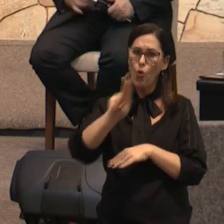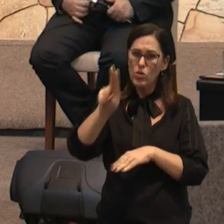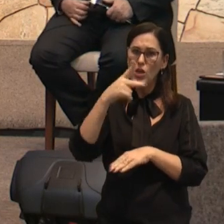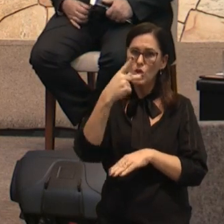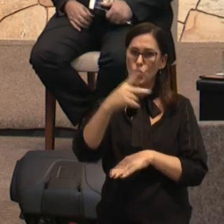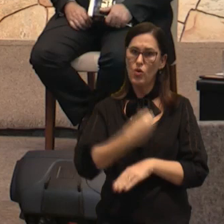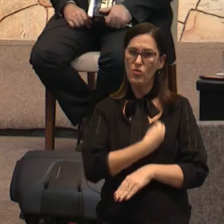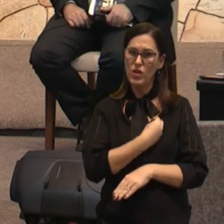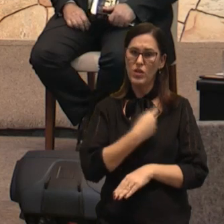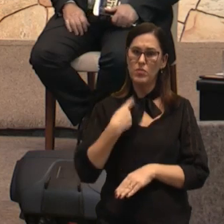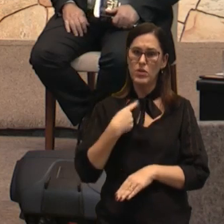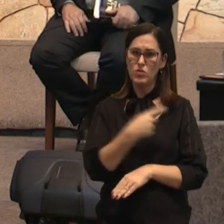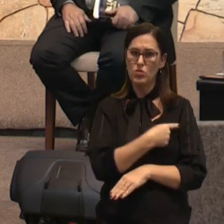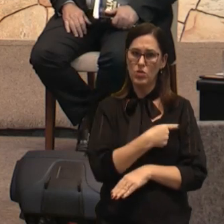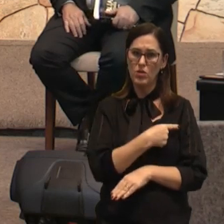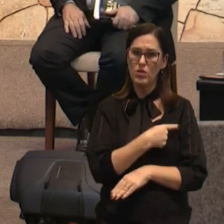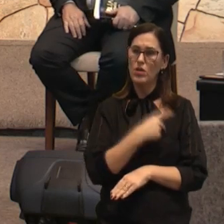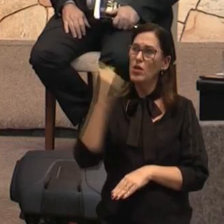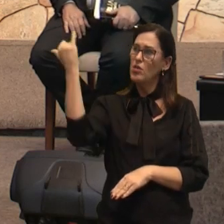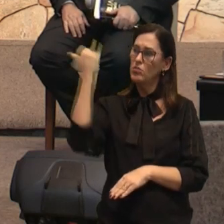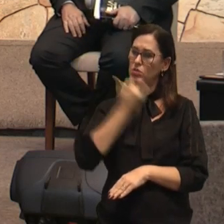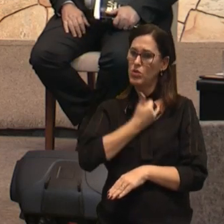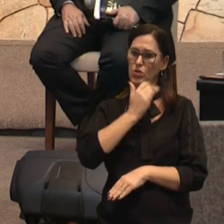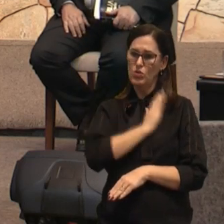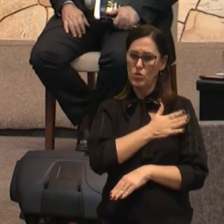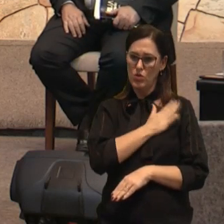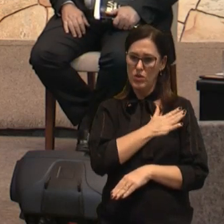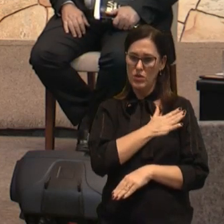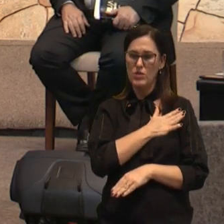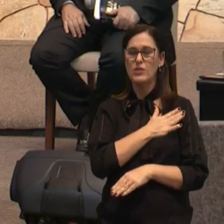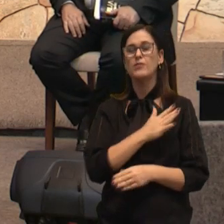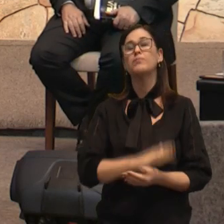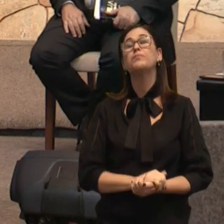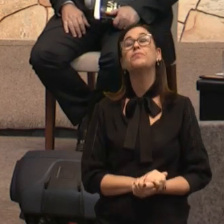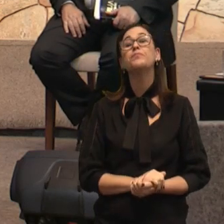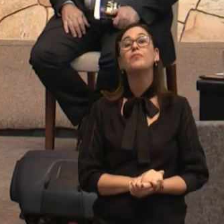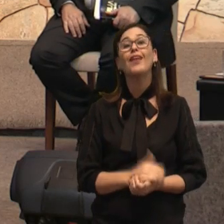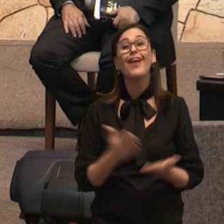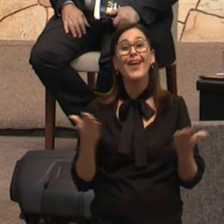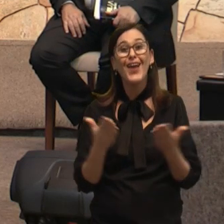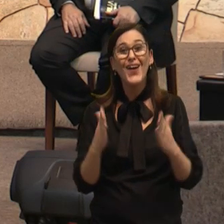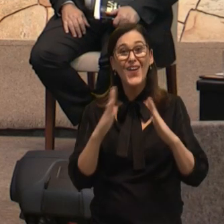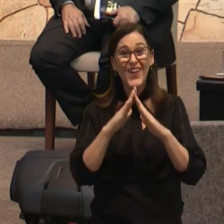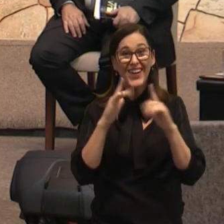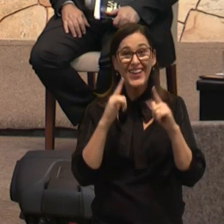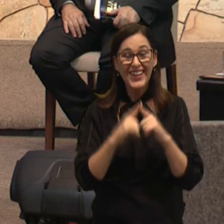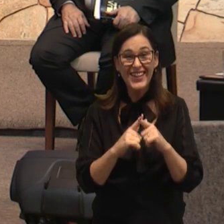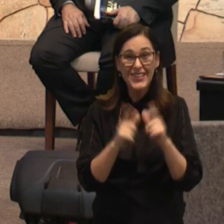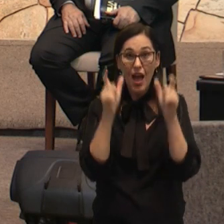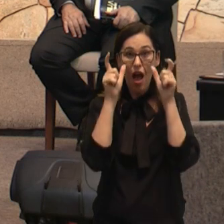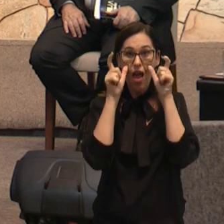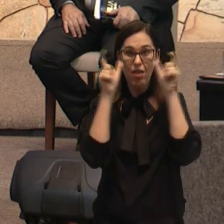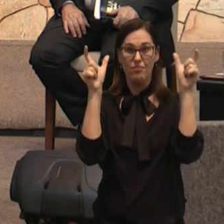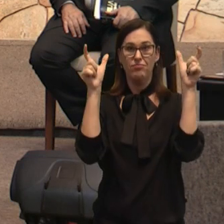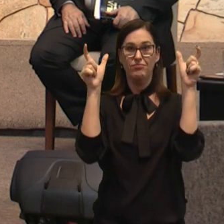para trazer palavras assim para os nossos corações. E agora, igreja, em